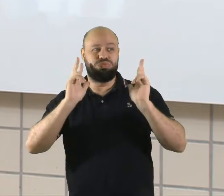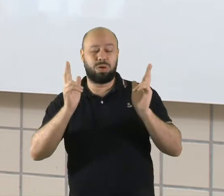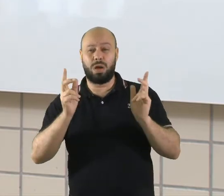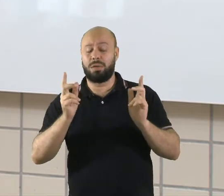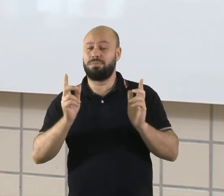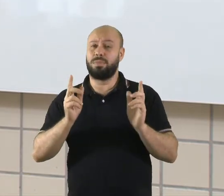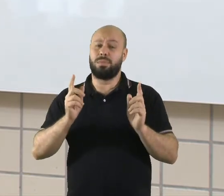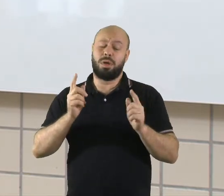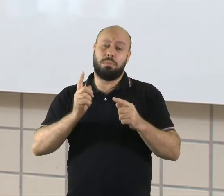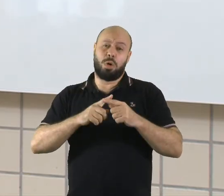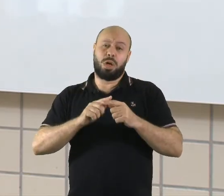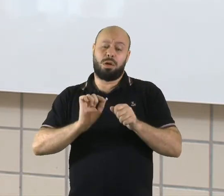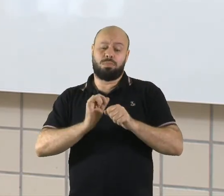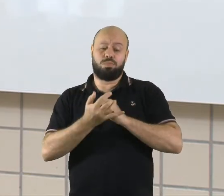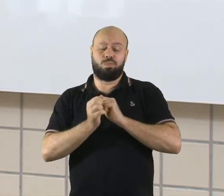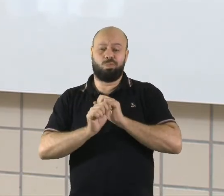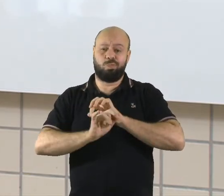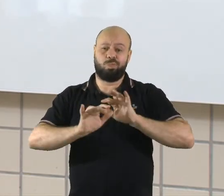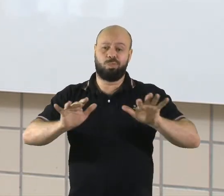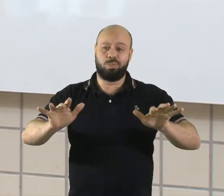pandemia. Mas